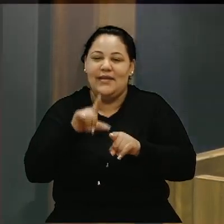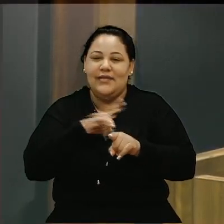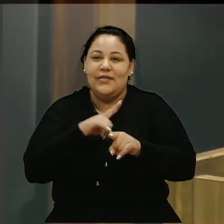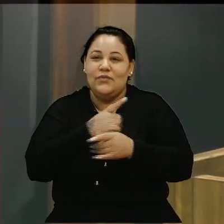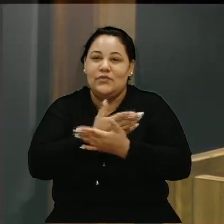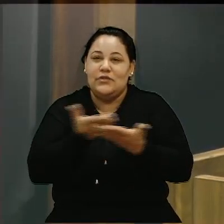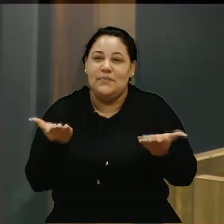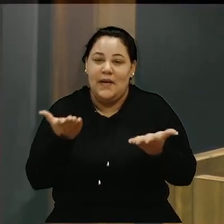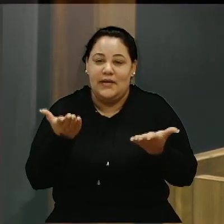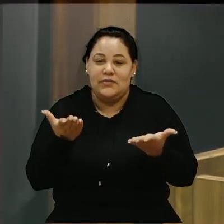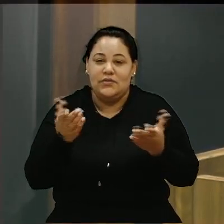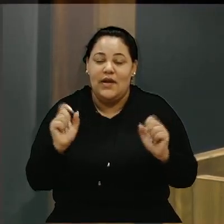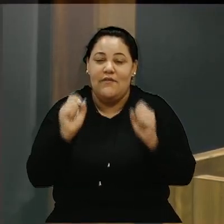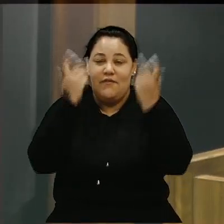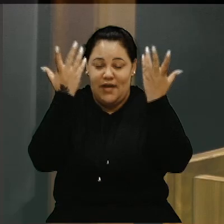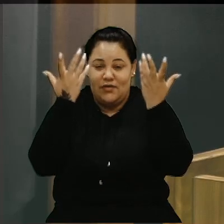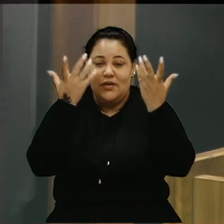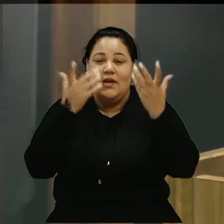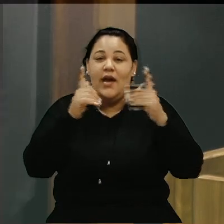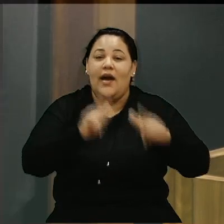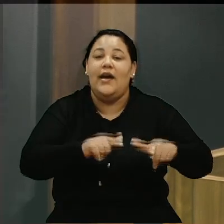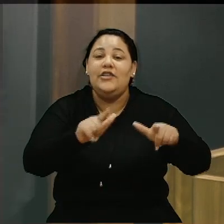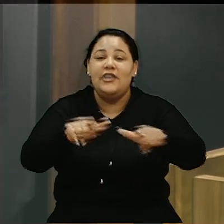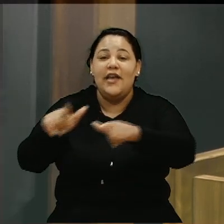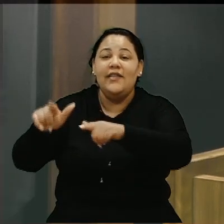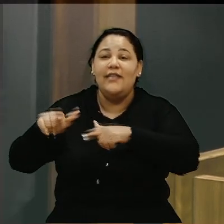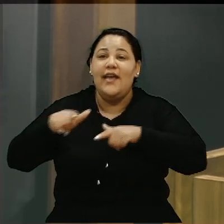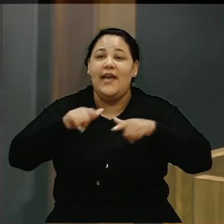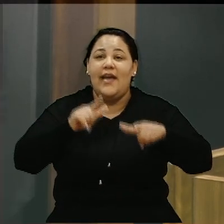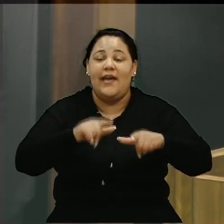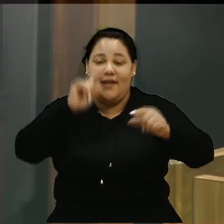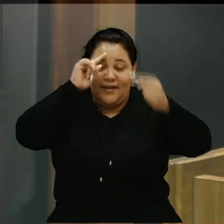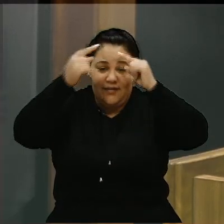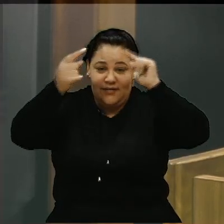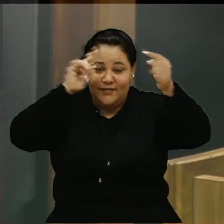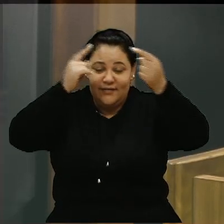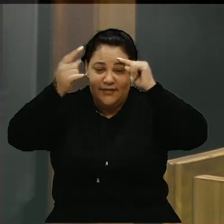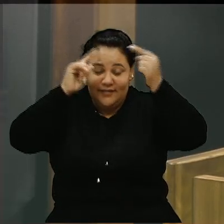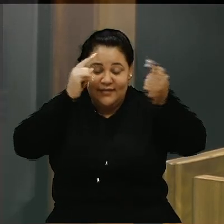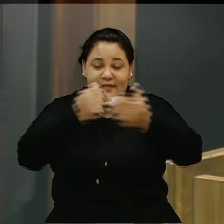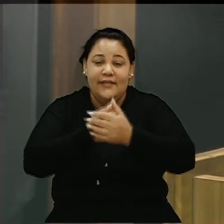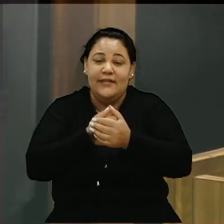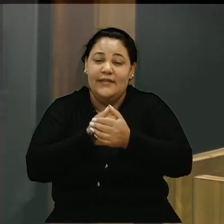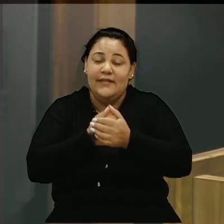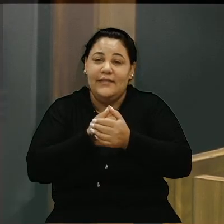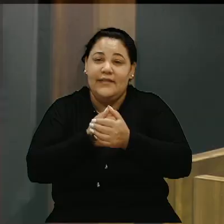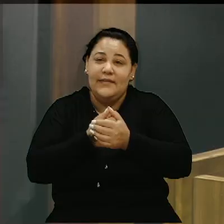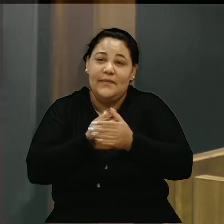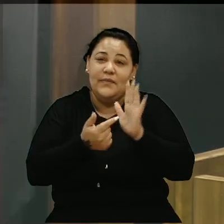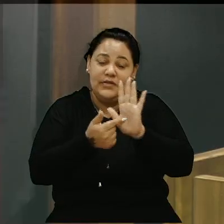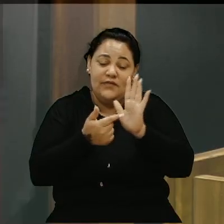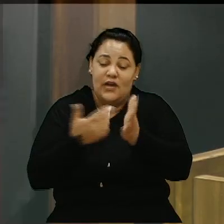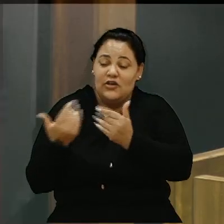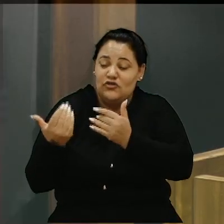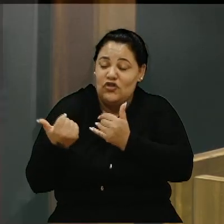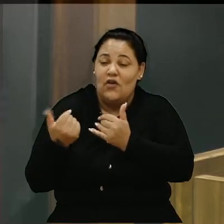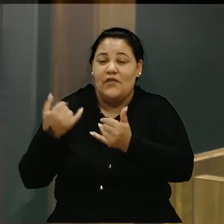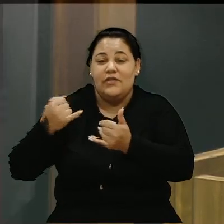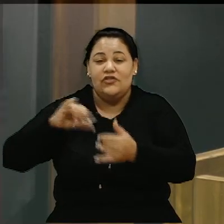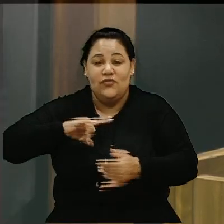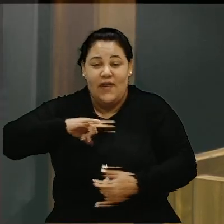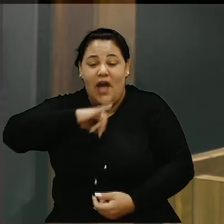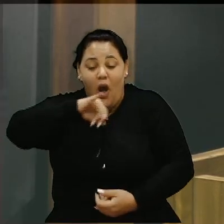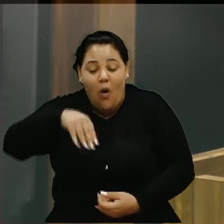e salas de iniciativas criativas, realizamos inúmeras oficinas, onde provocávamos que jovens produtores tivessem a oportunidade